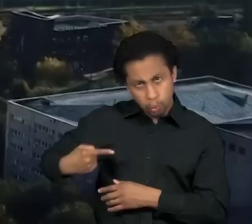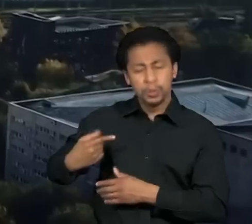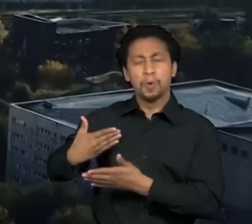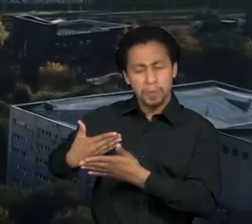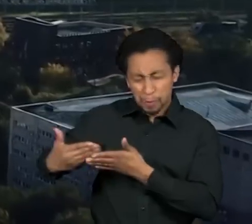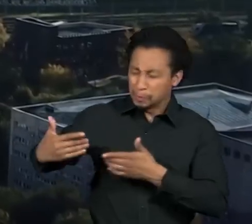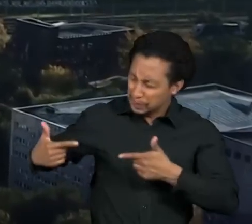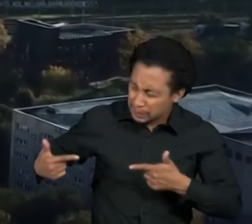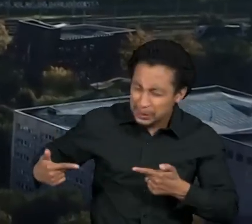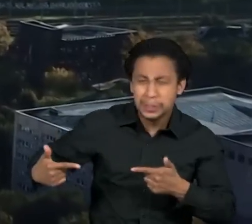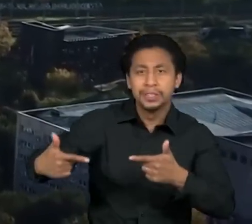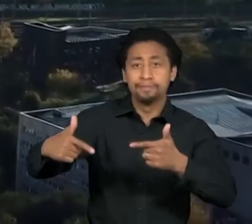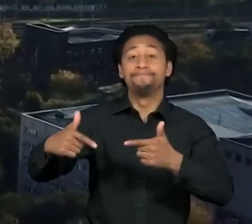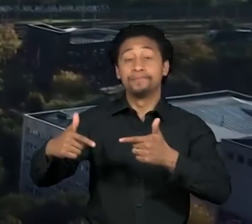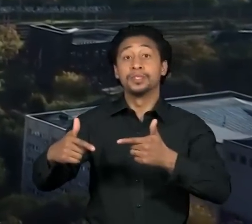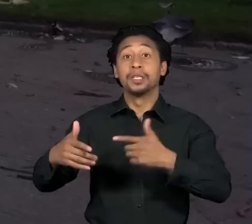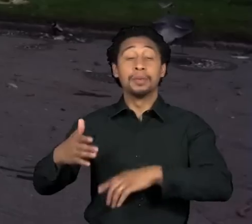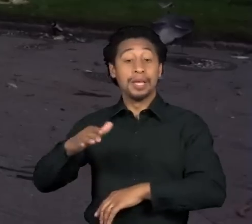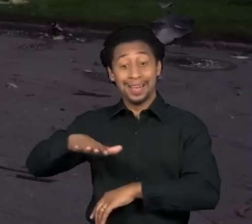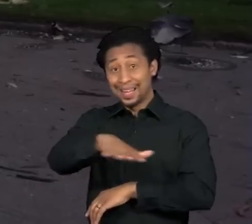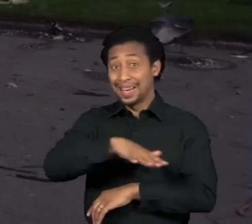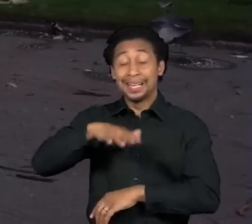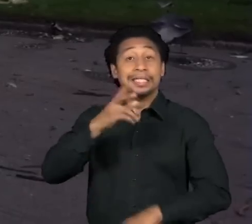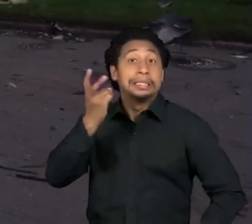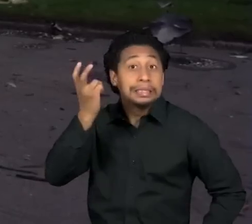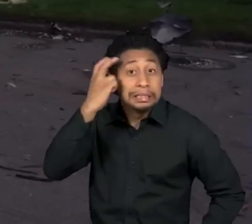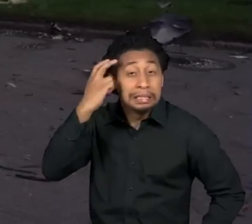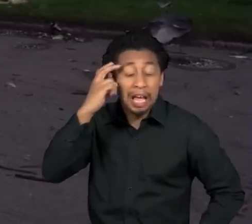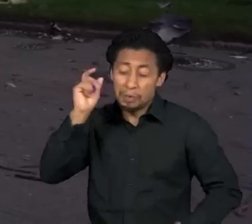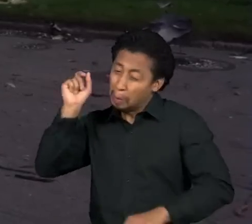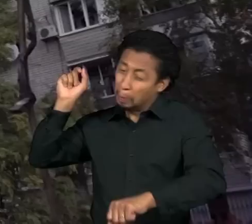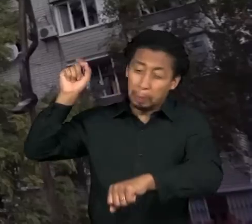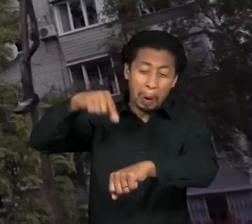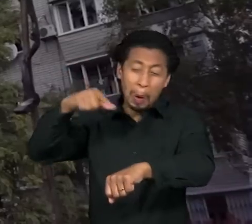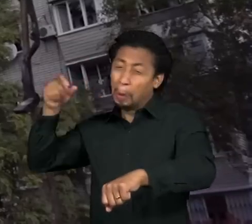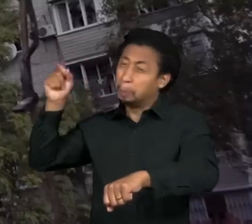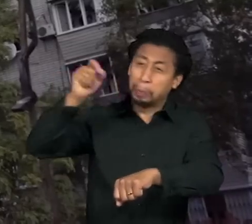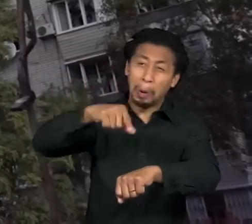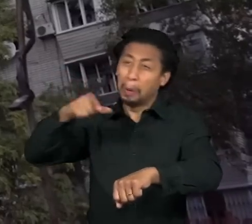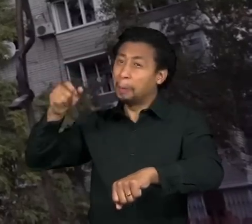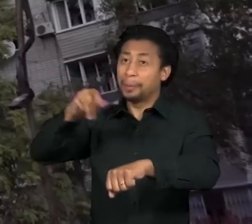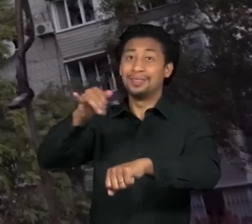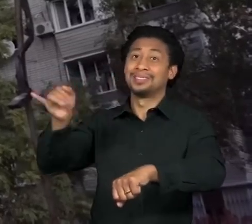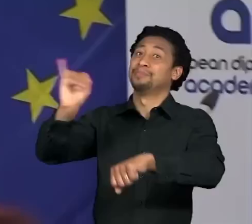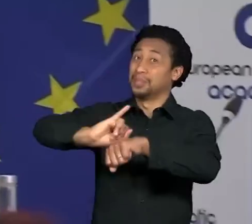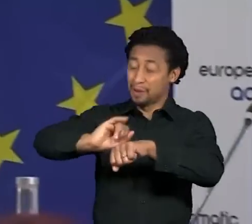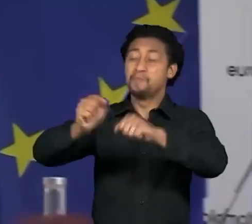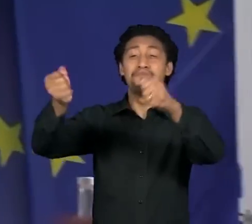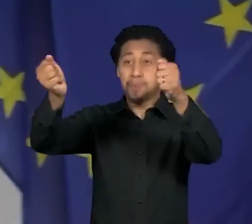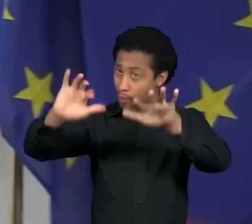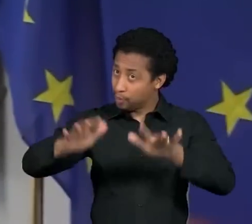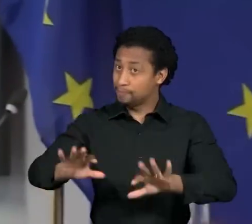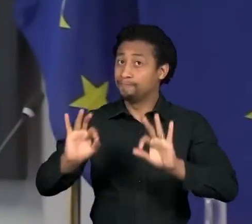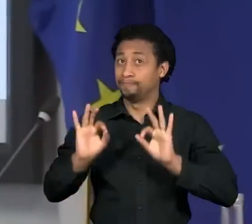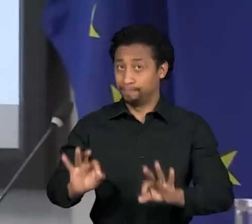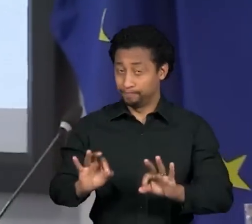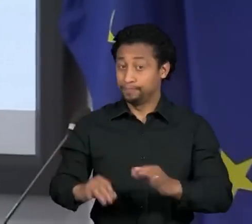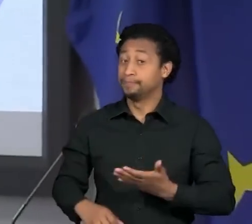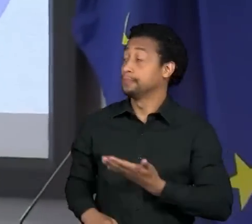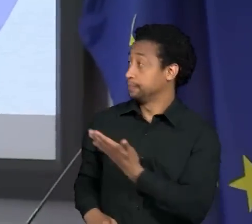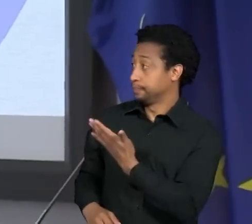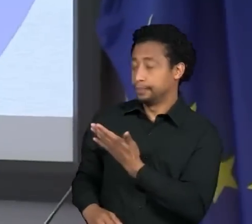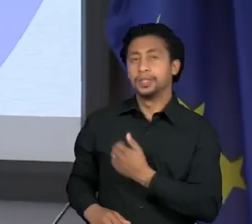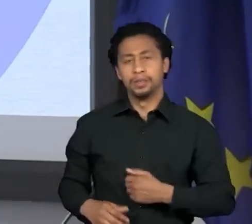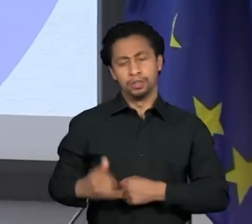guerra. Kiev foi o alvo principal. Mas províncias do centro da Ucrânia também foram destruídas. Josep Borrell, chefe